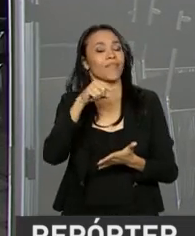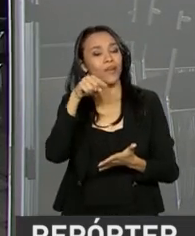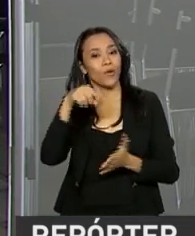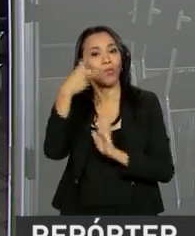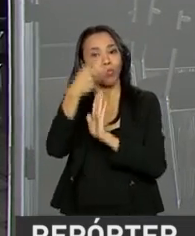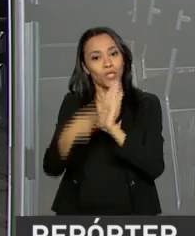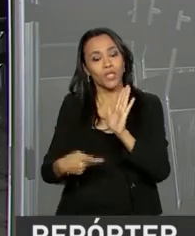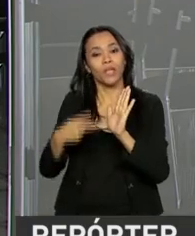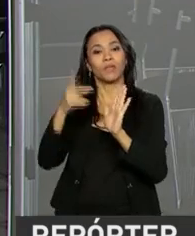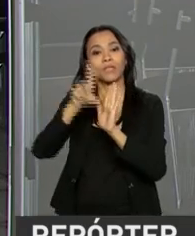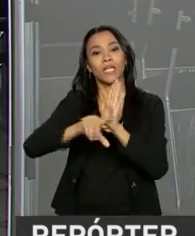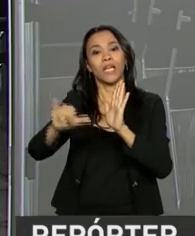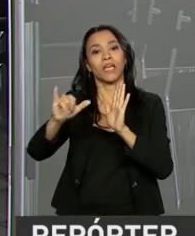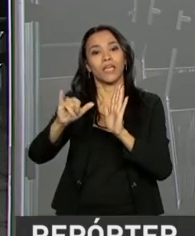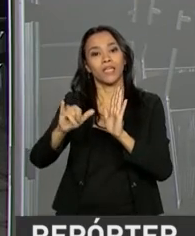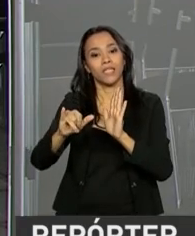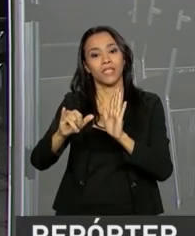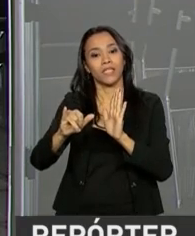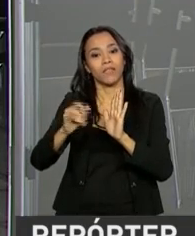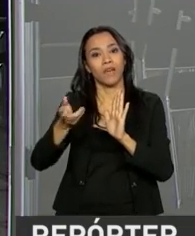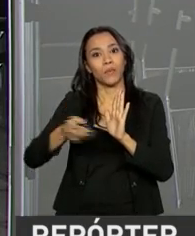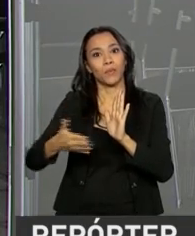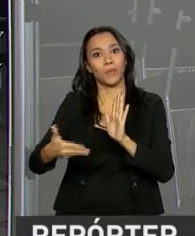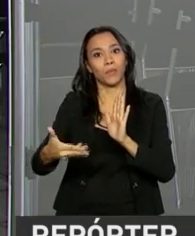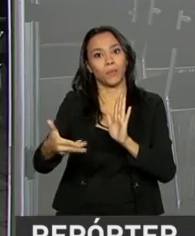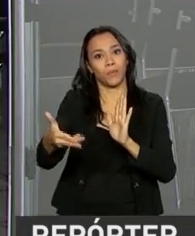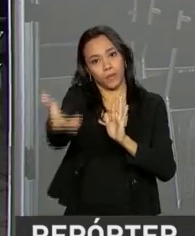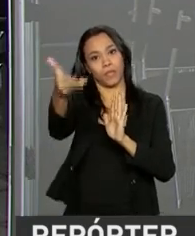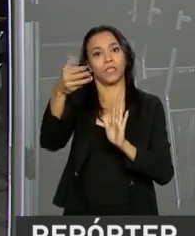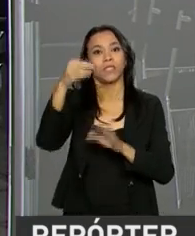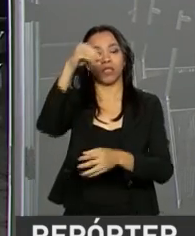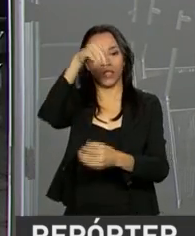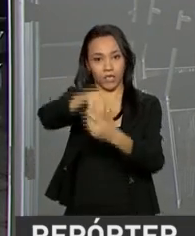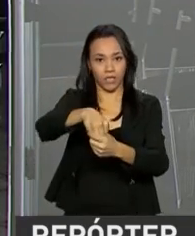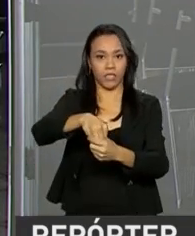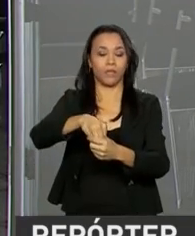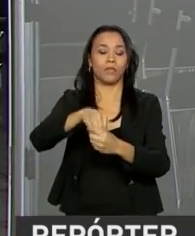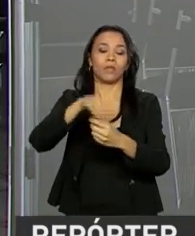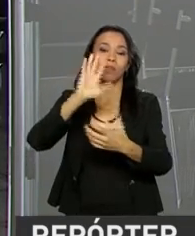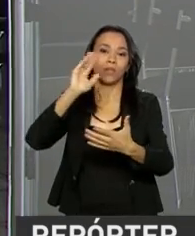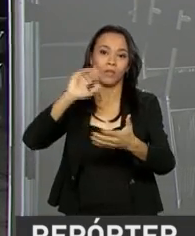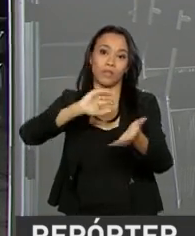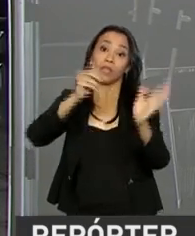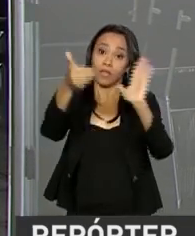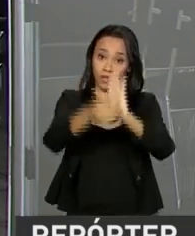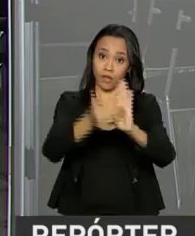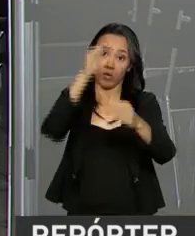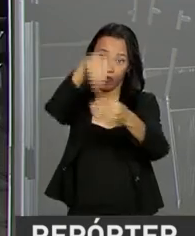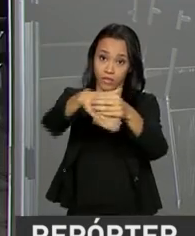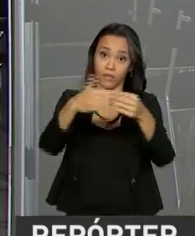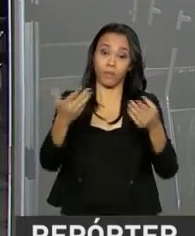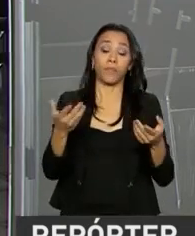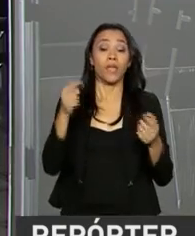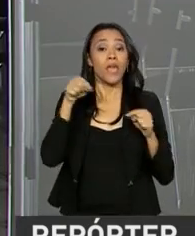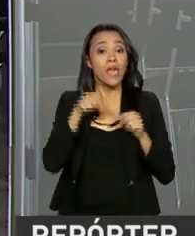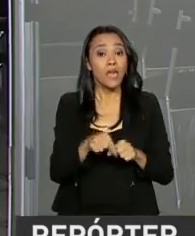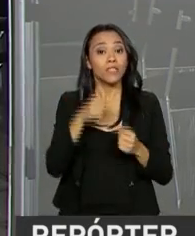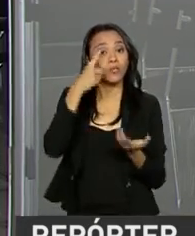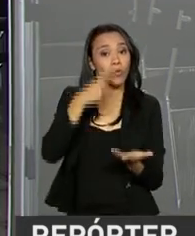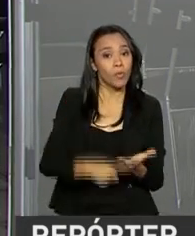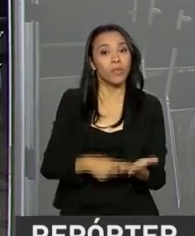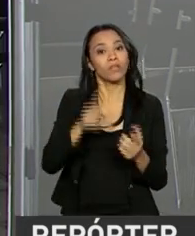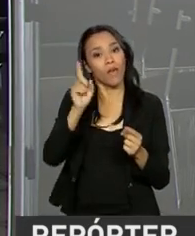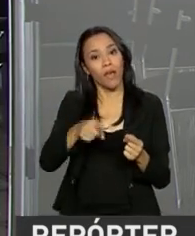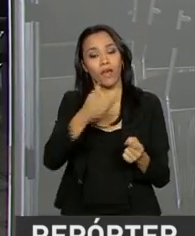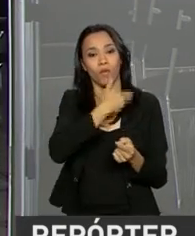mais aceleradamente na câmara dos deputados lembrando que este acordo foi firmado entre